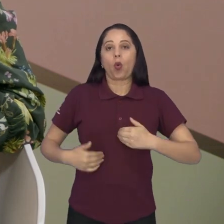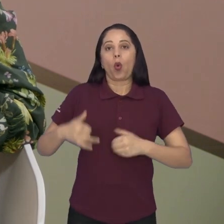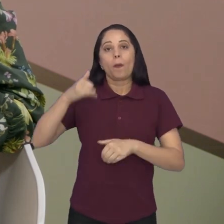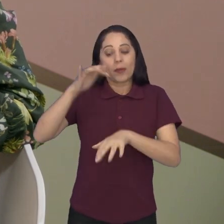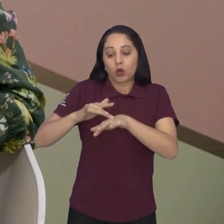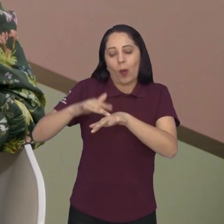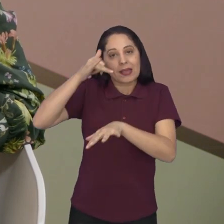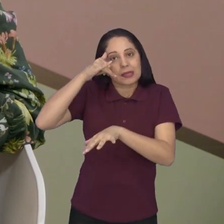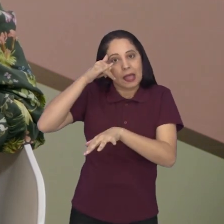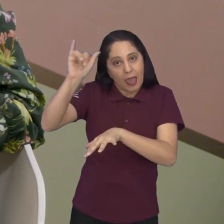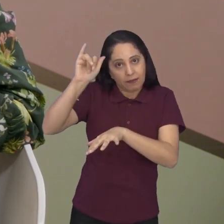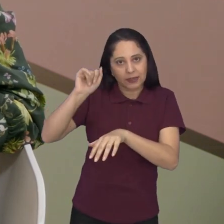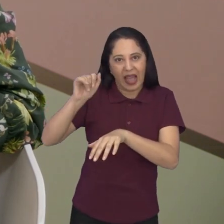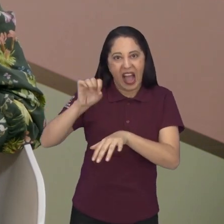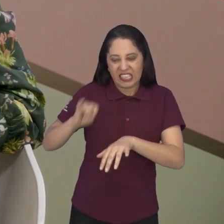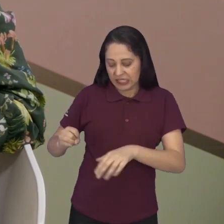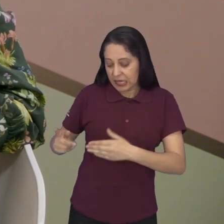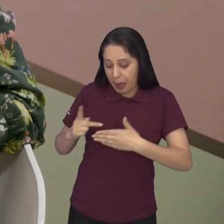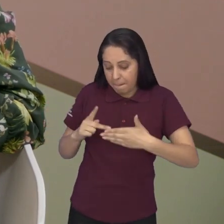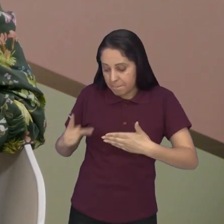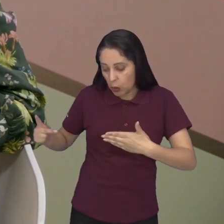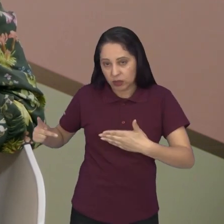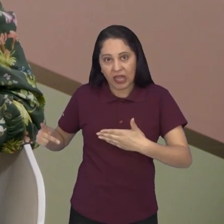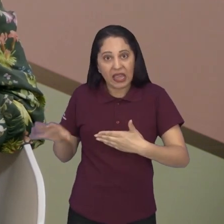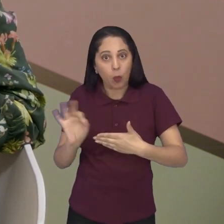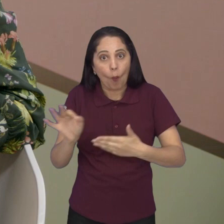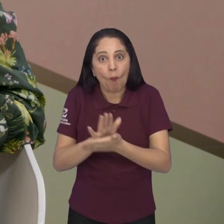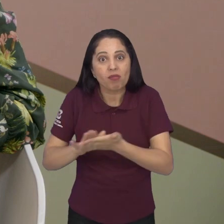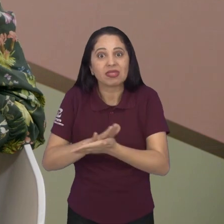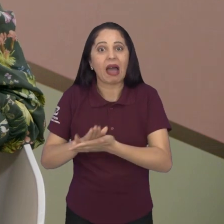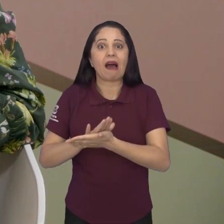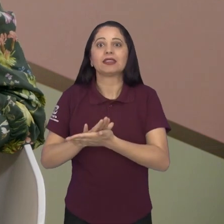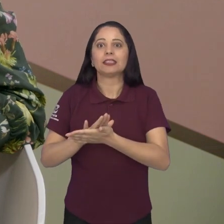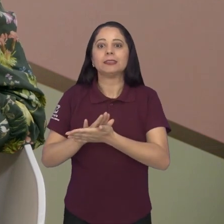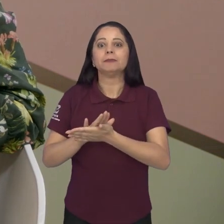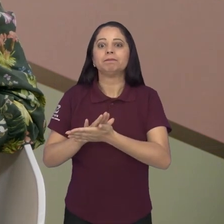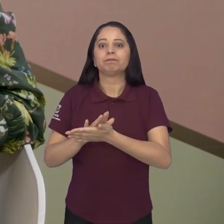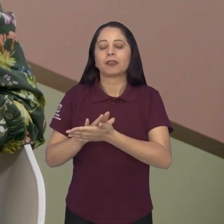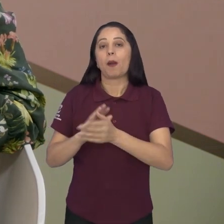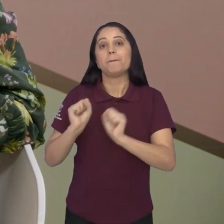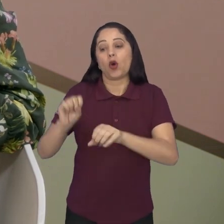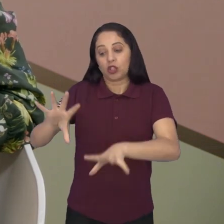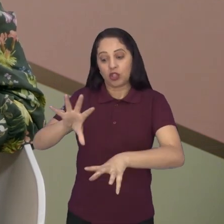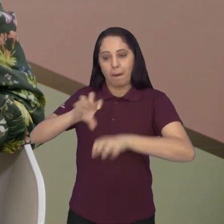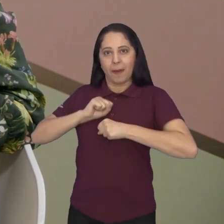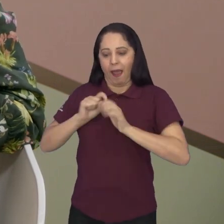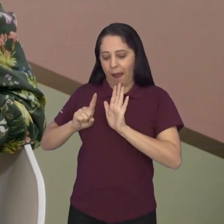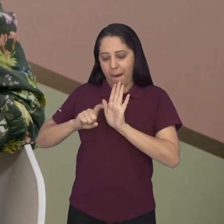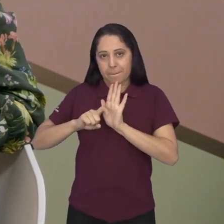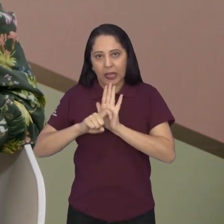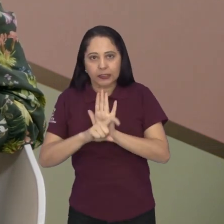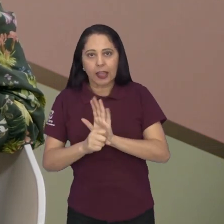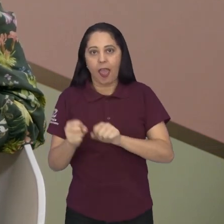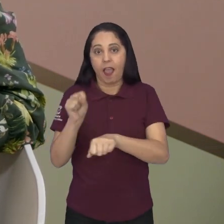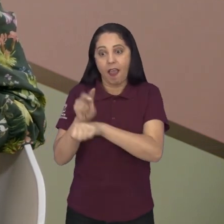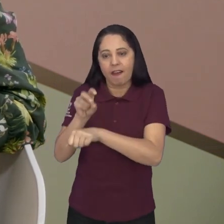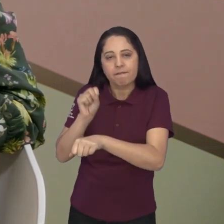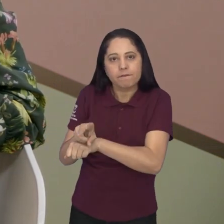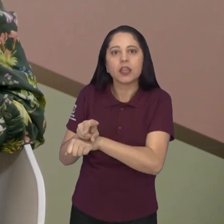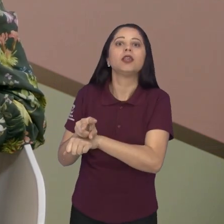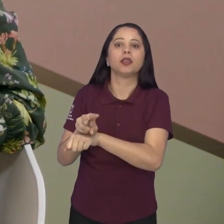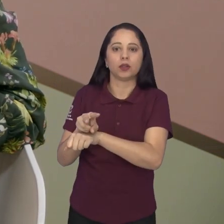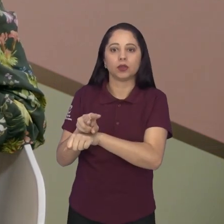que são proteínas de defesa, né? Sem elas, fica mais difícil da gente combater infecção, como infecção de bactéria, de